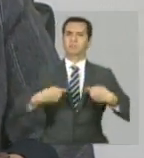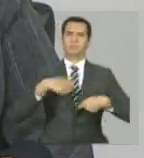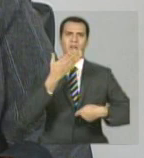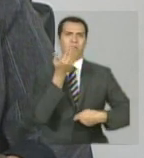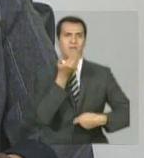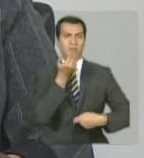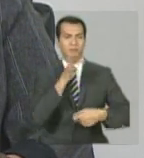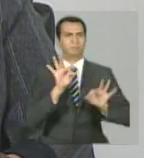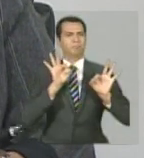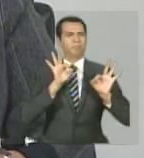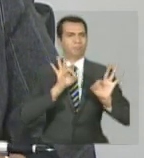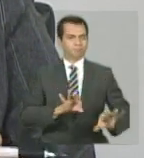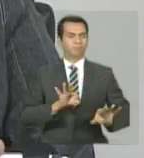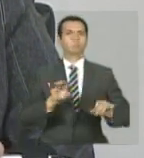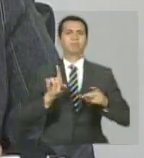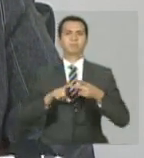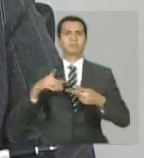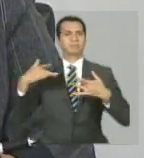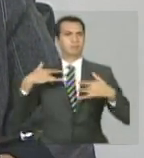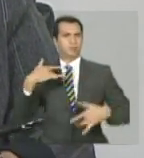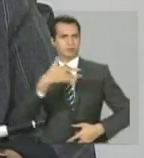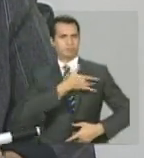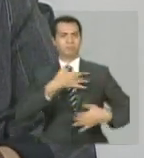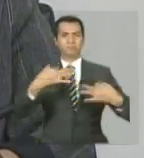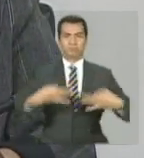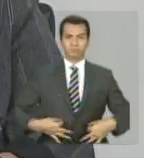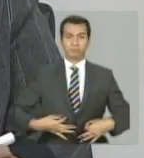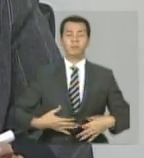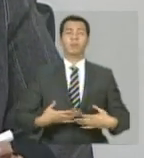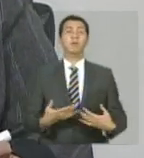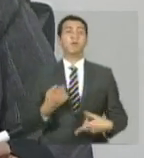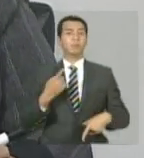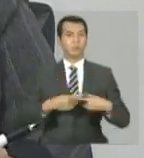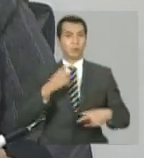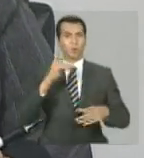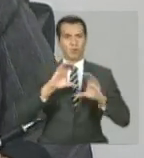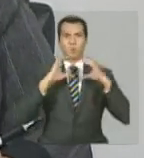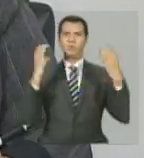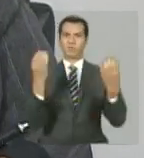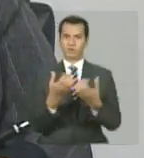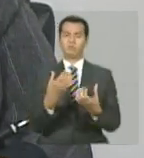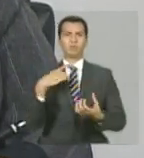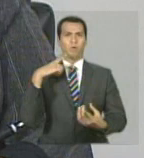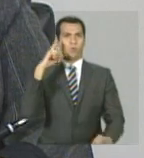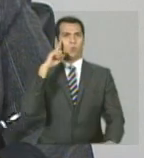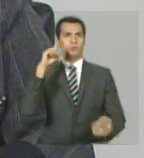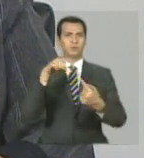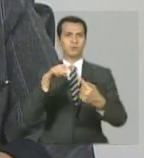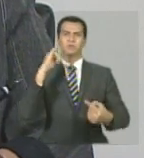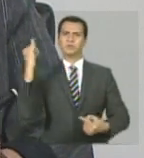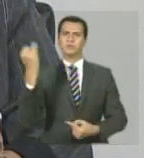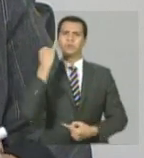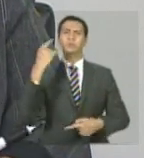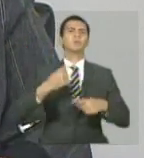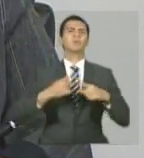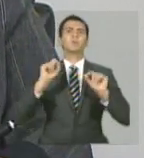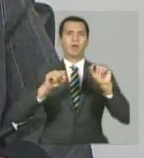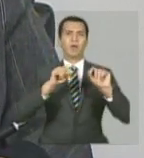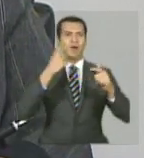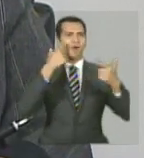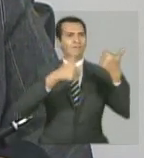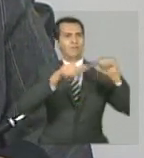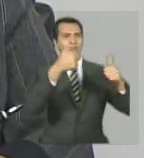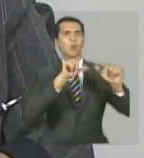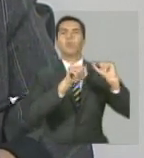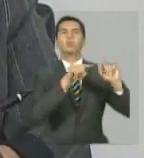saudável, porque a conferência tem esses objetivos extremamente importantes de avaliar quais os avanços nós